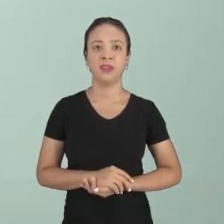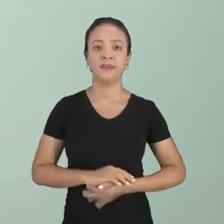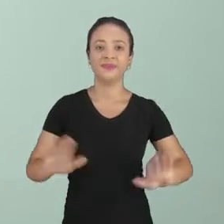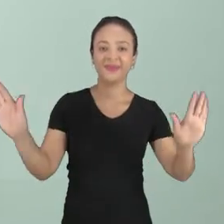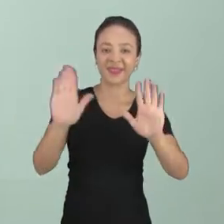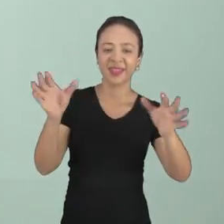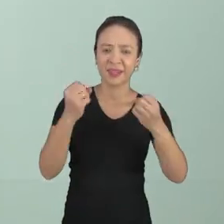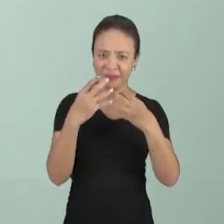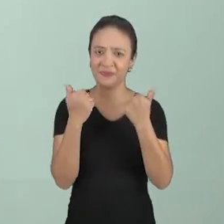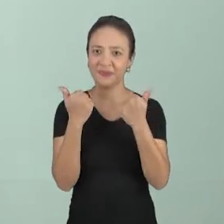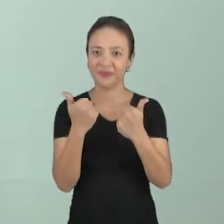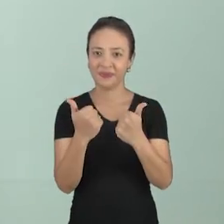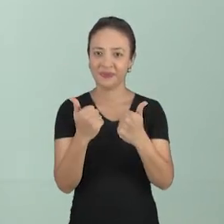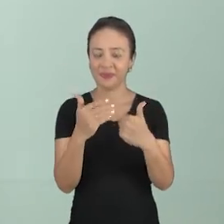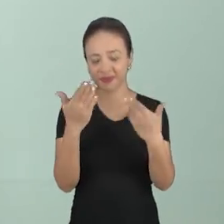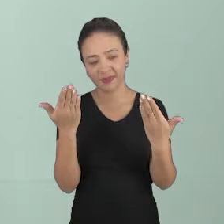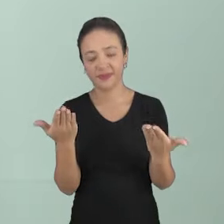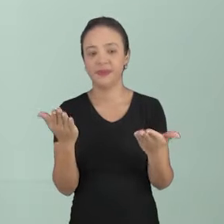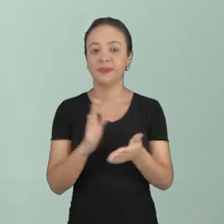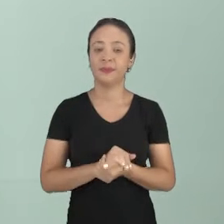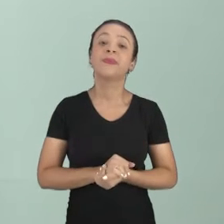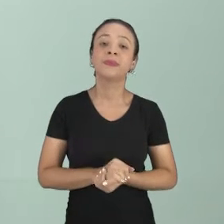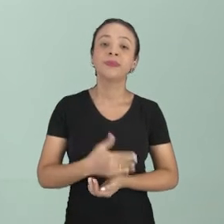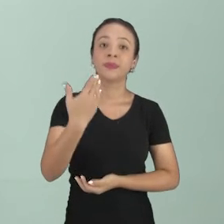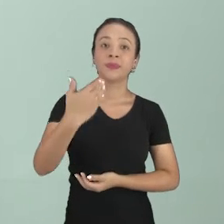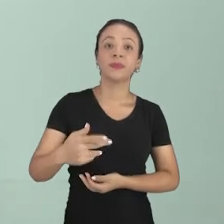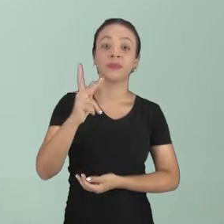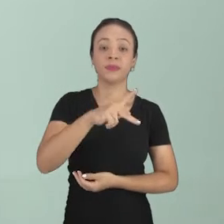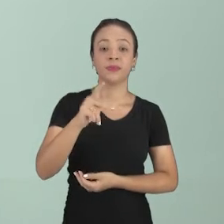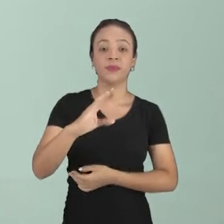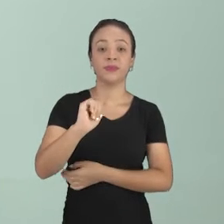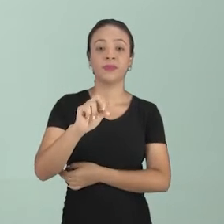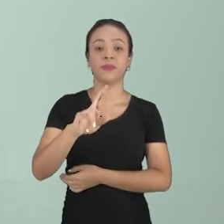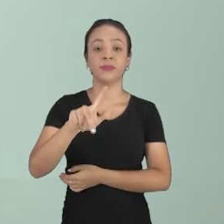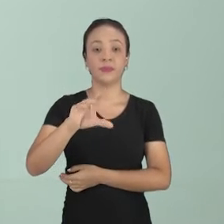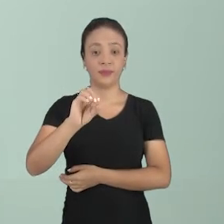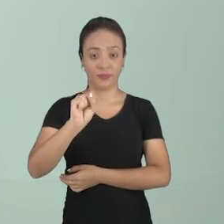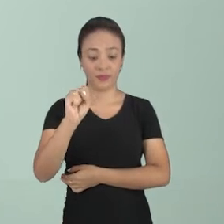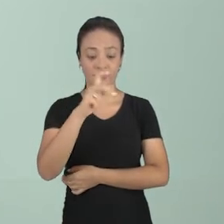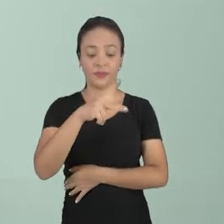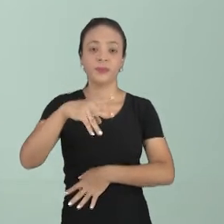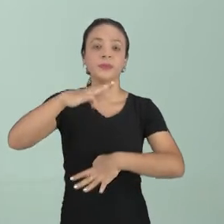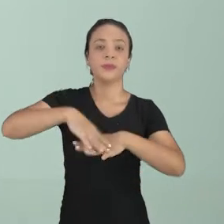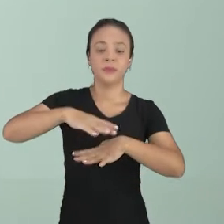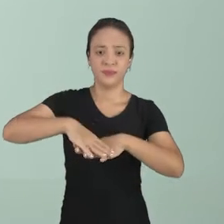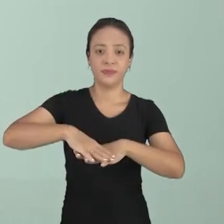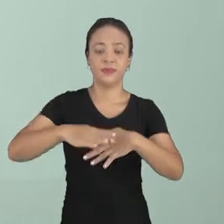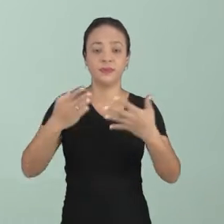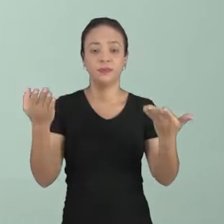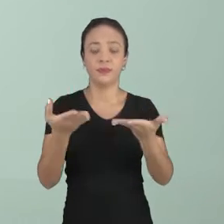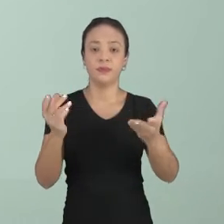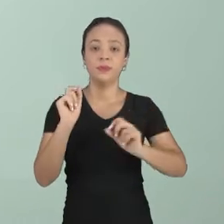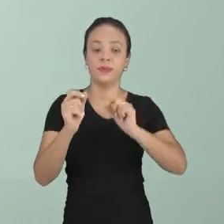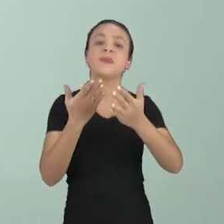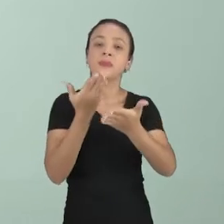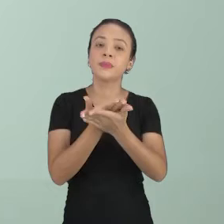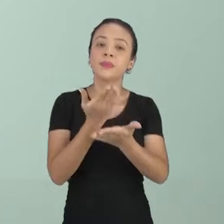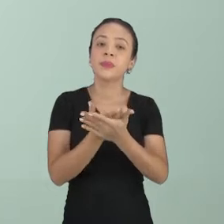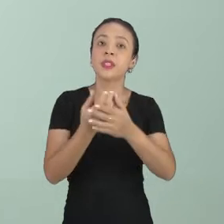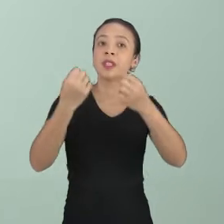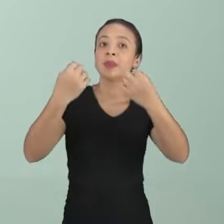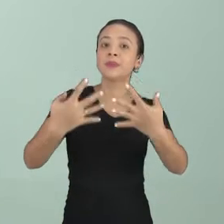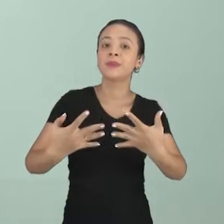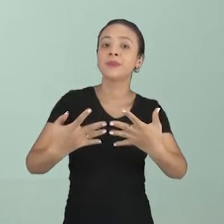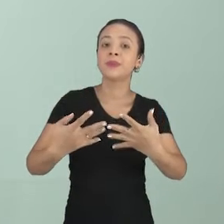o Olá tudo bom Olá eu sou o Carlos sou professor de matemática hoje a nossa aula